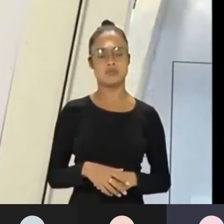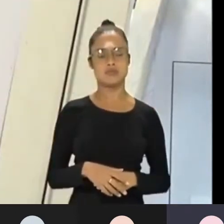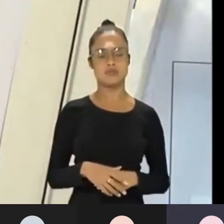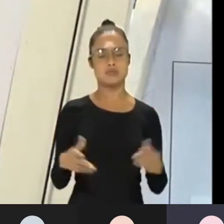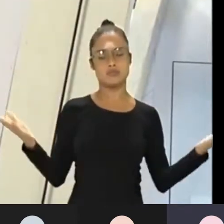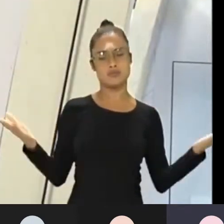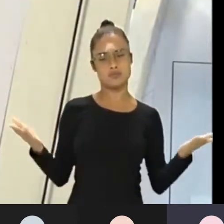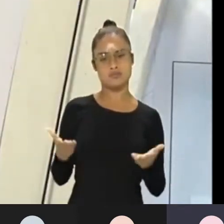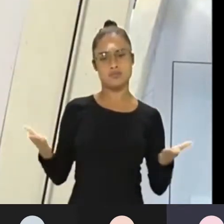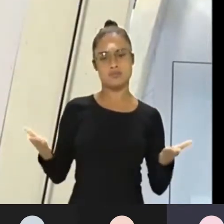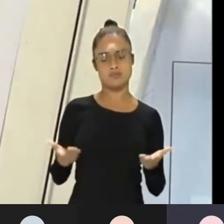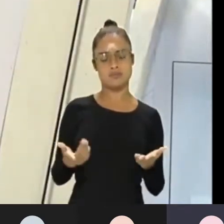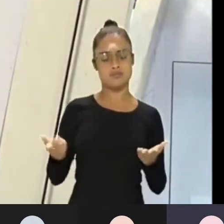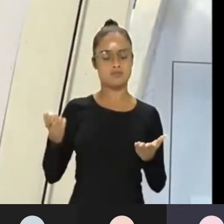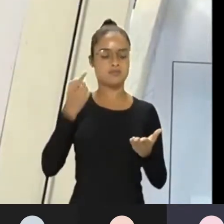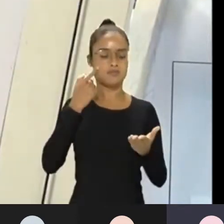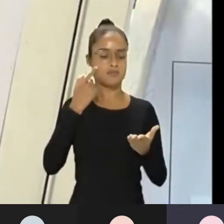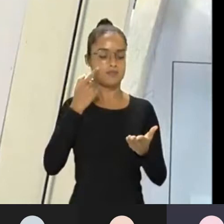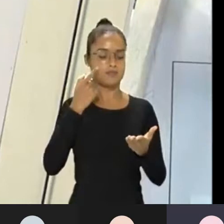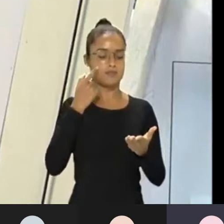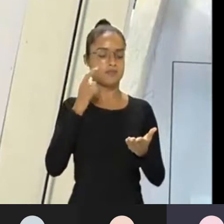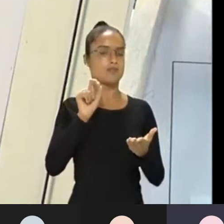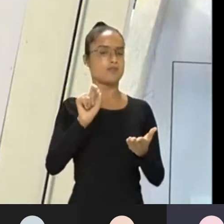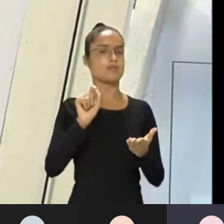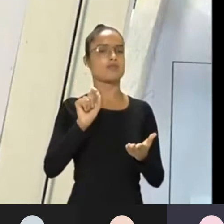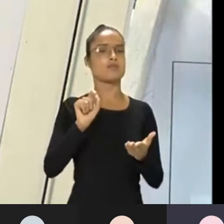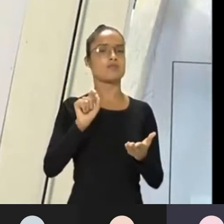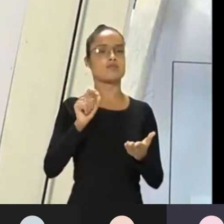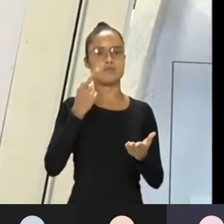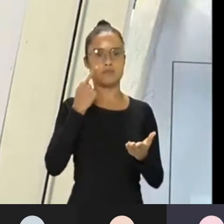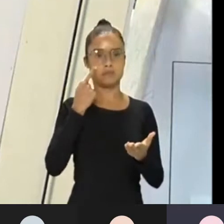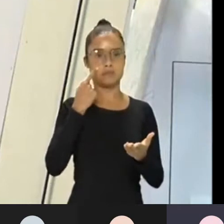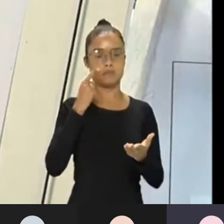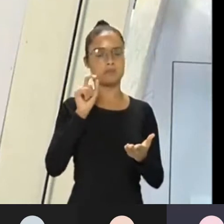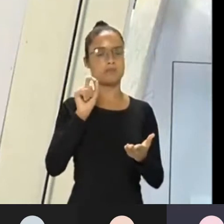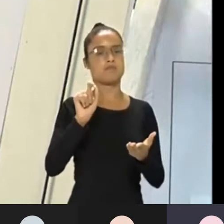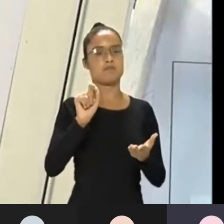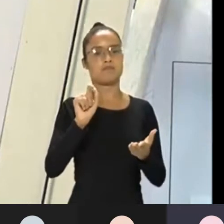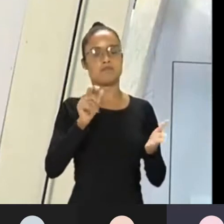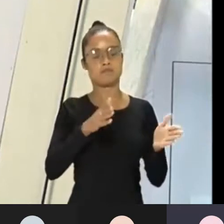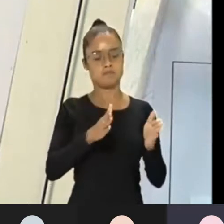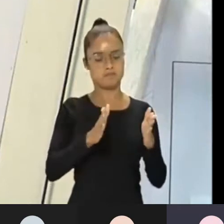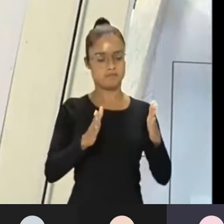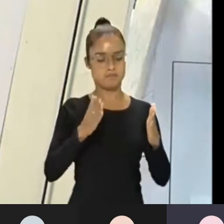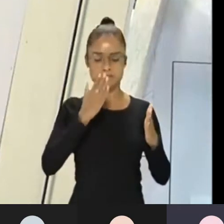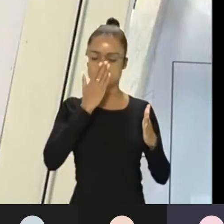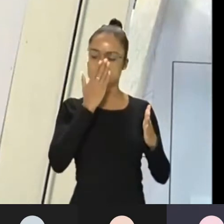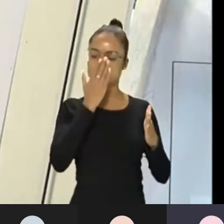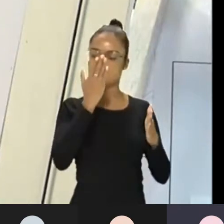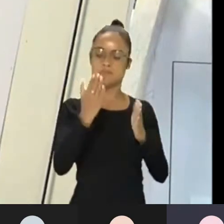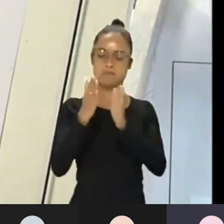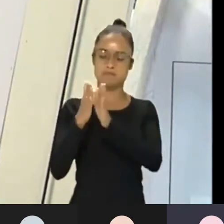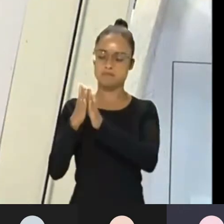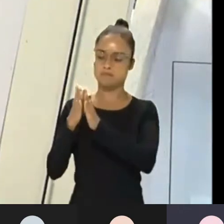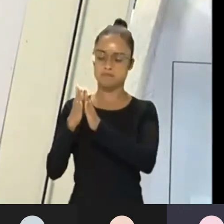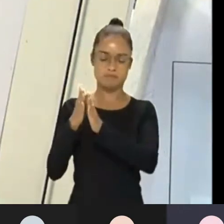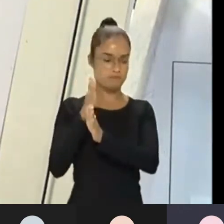nós temos então as linhas que estão associadas aí com a vista frontal e lateral